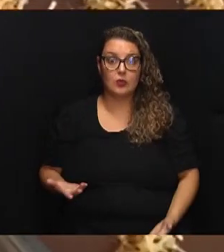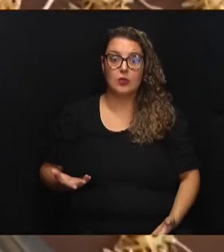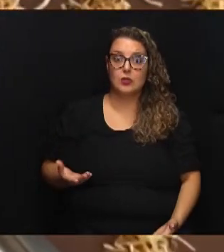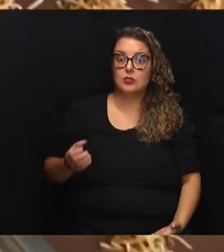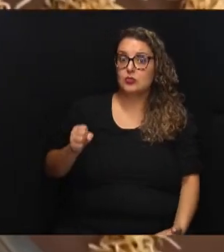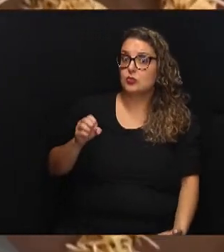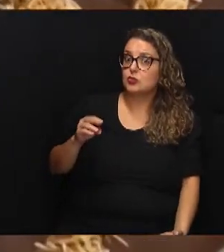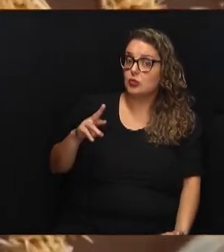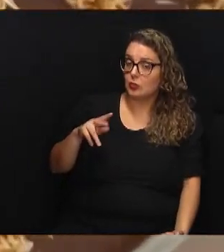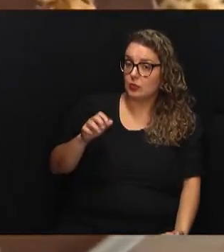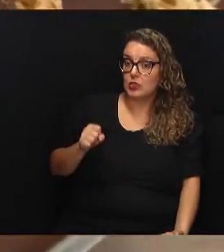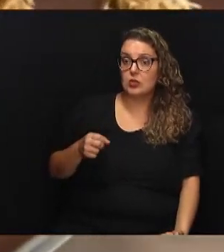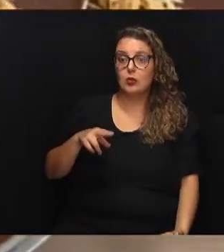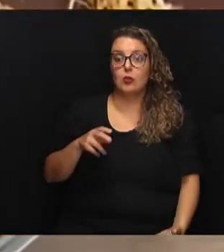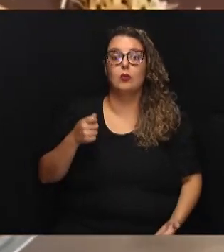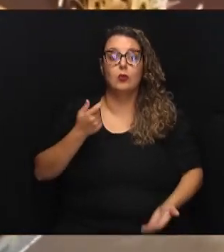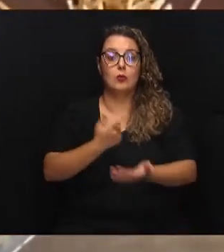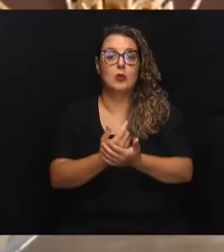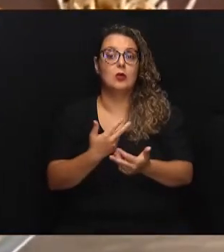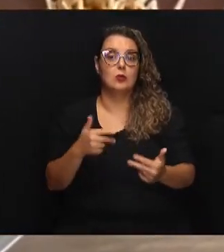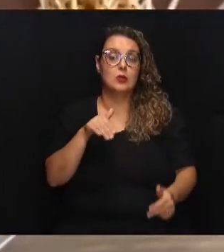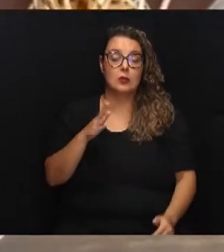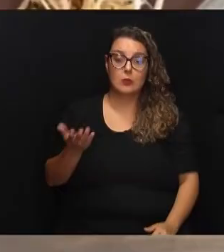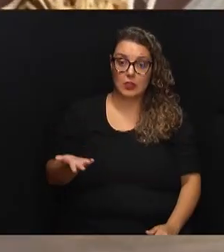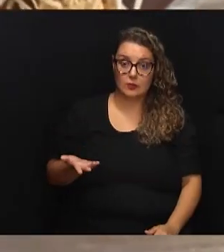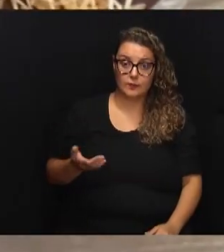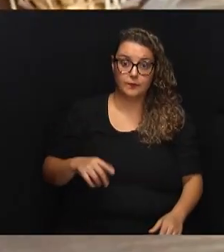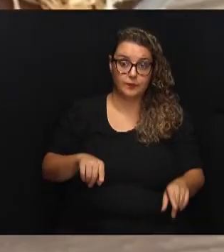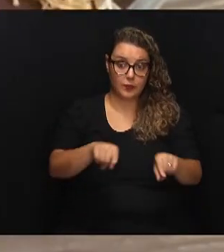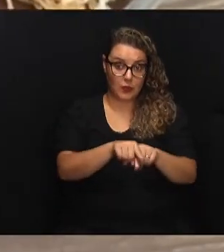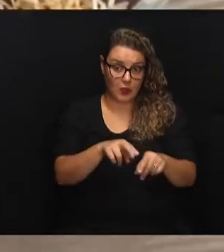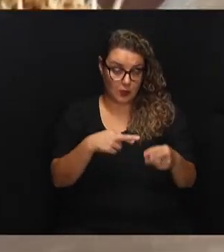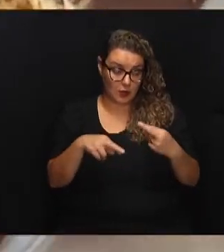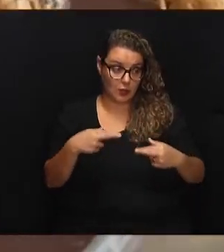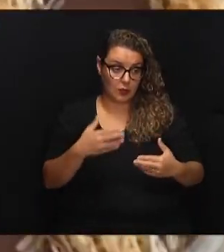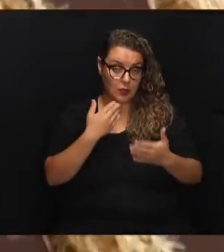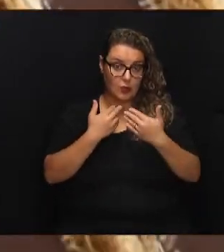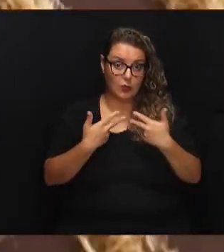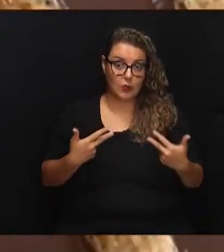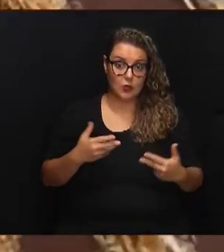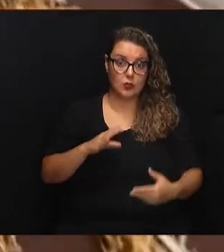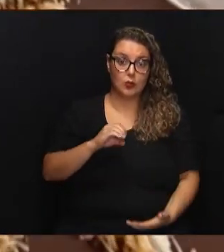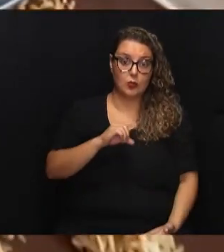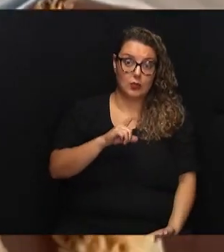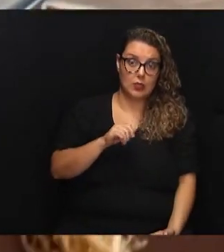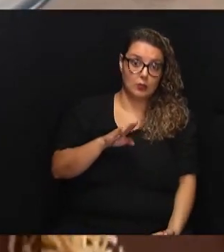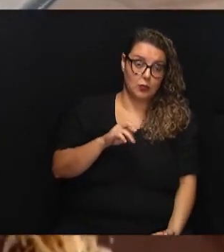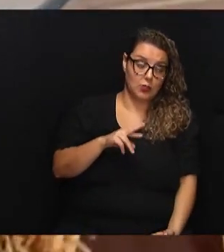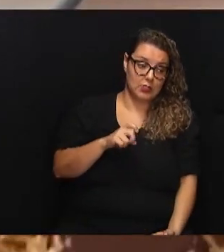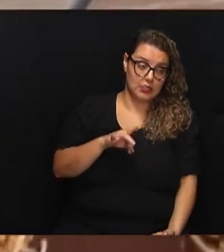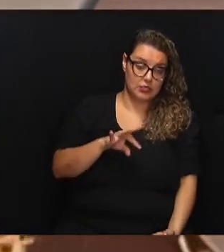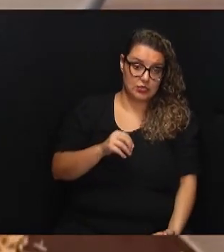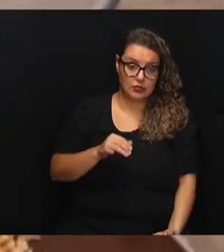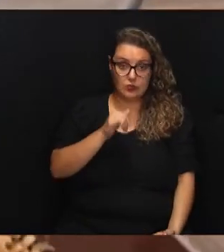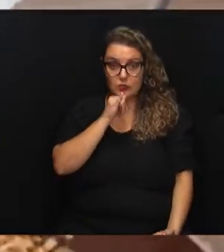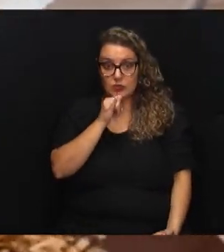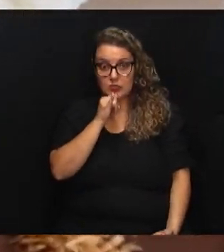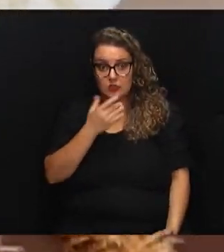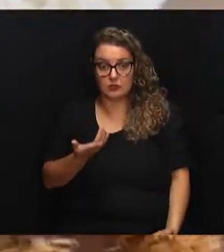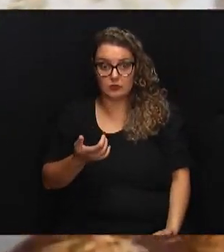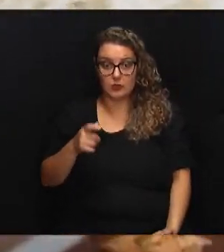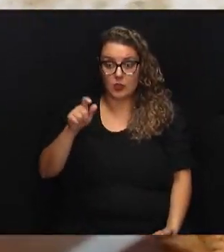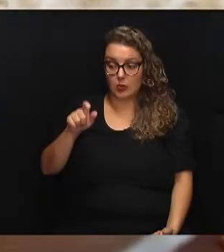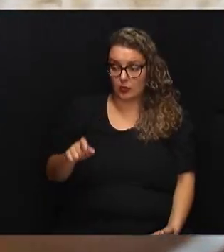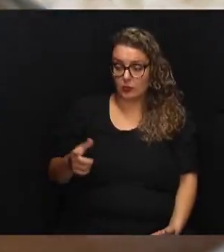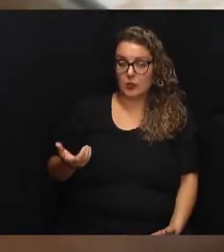por exemplo, ou de comprar coisas a mais. Além dessa questão do almoço colaborativo, a gente pode também dar um exemplo, por exemplo, uma pessoa só